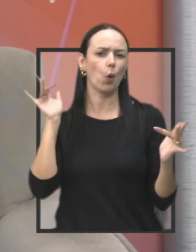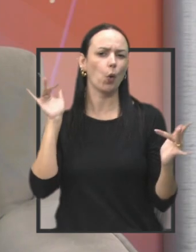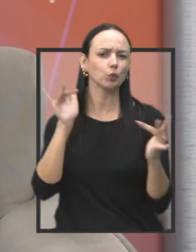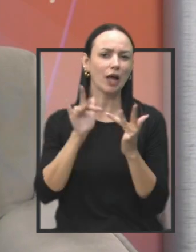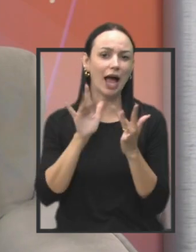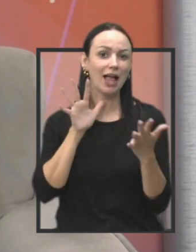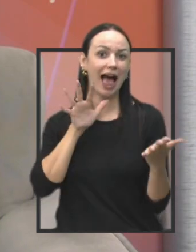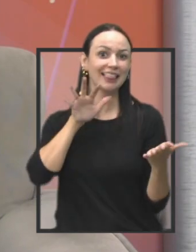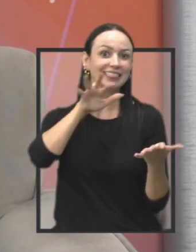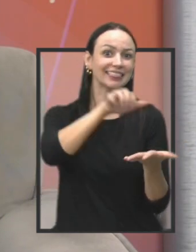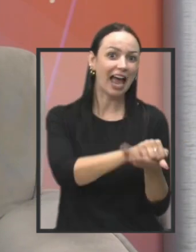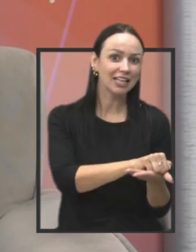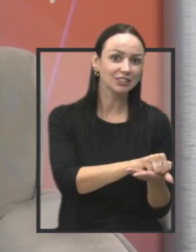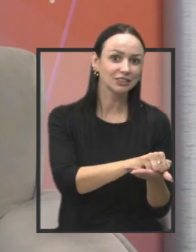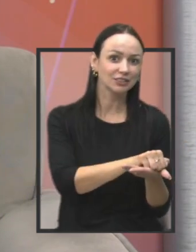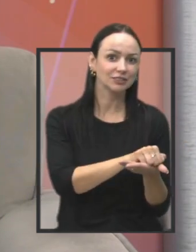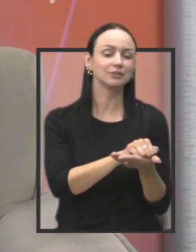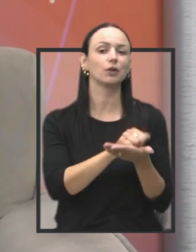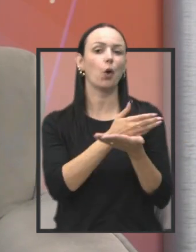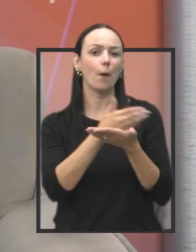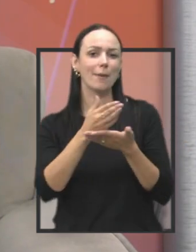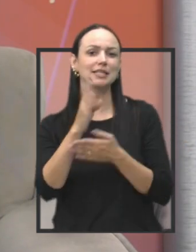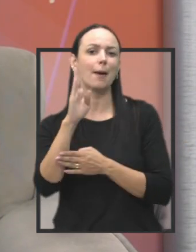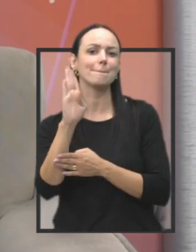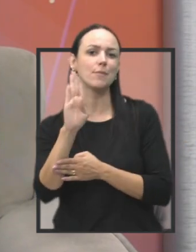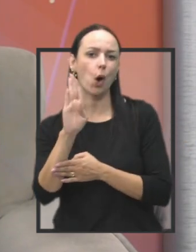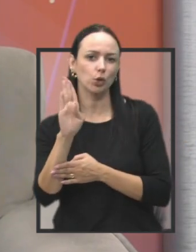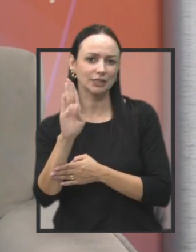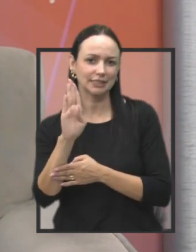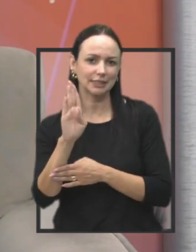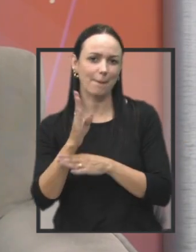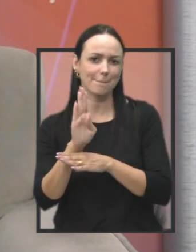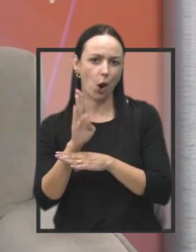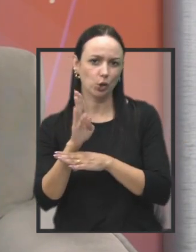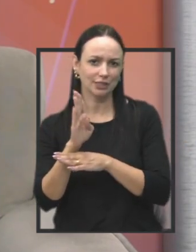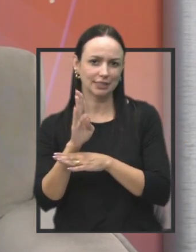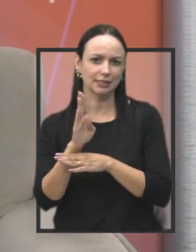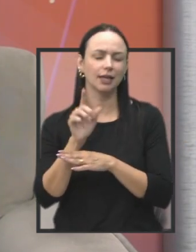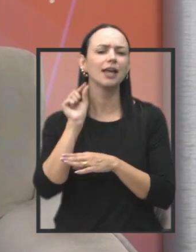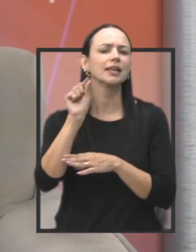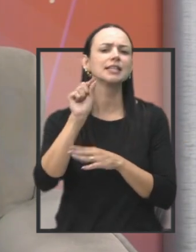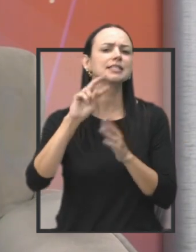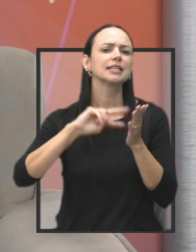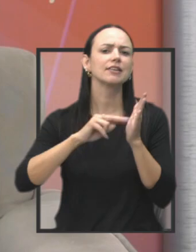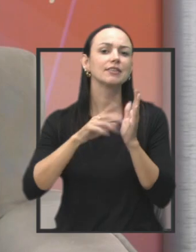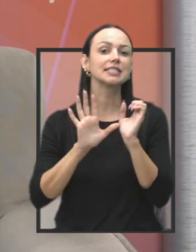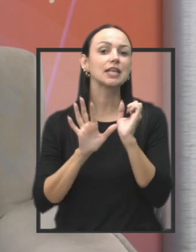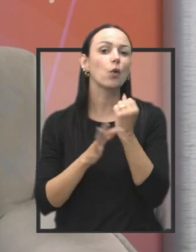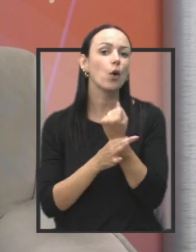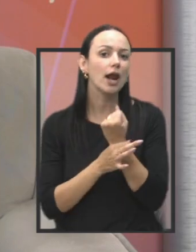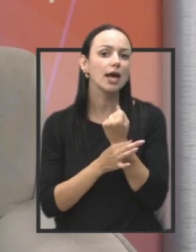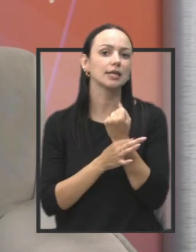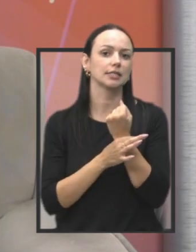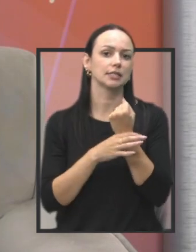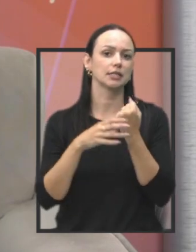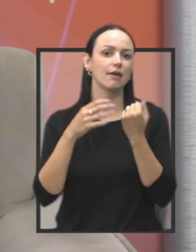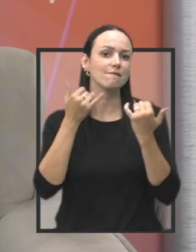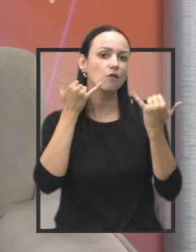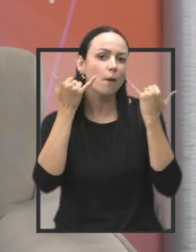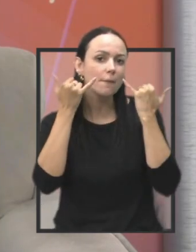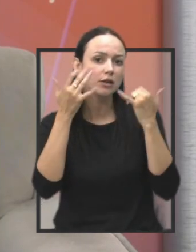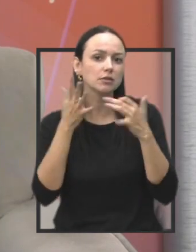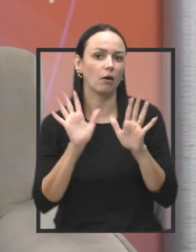que faz, geralmente vai para o nível bronze. Aí ele pode, por nível, isso aí é segurança da informação, certo? Que